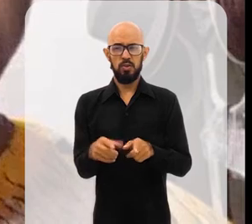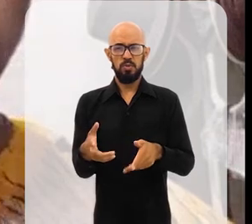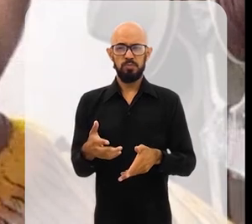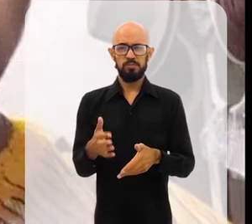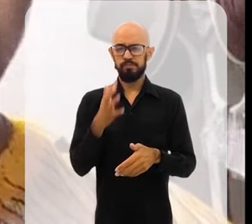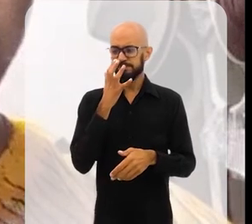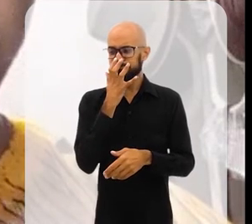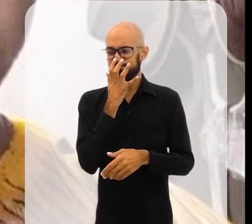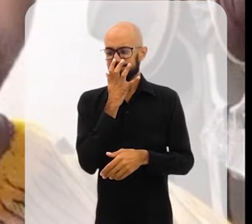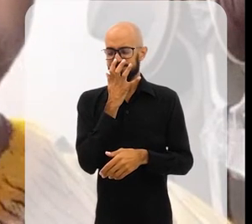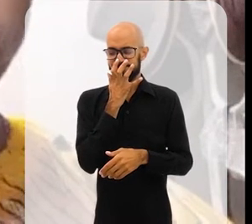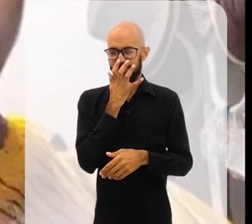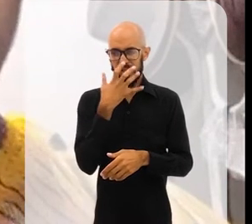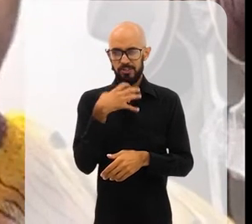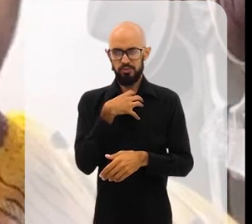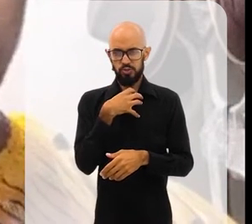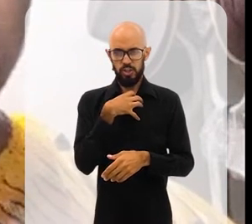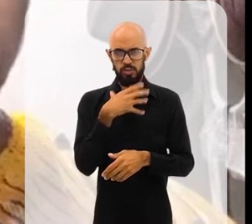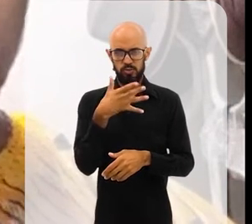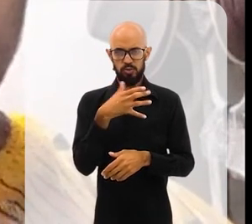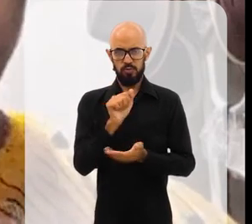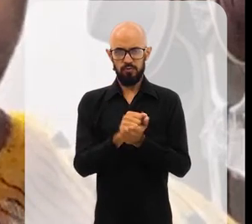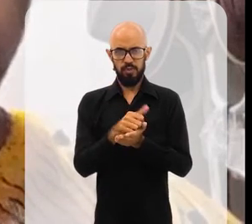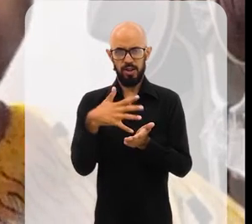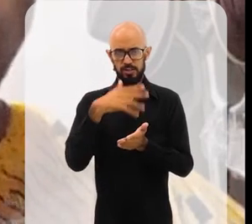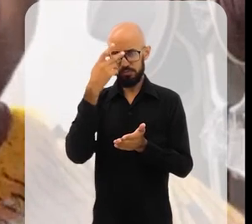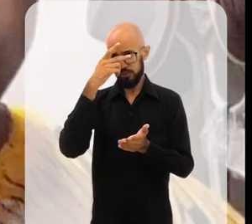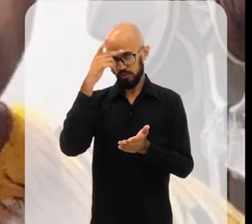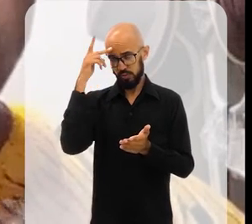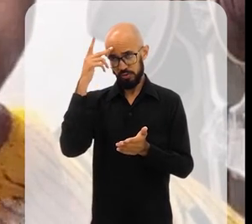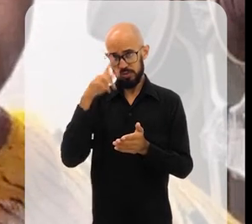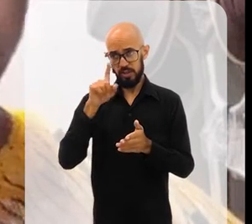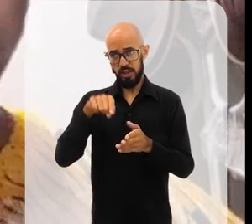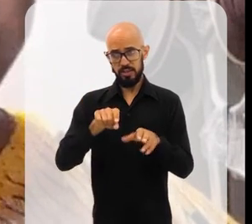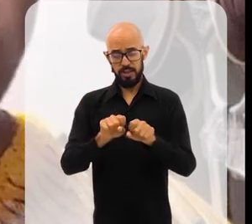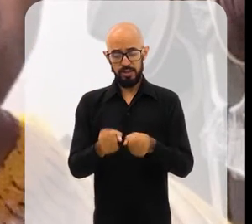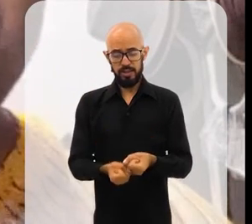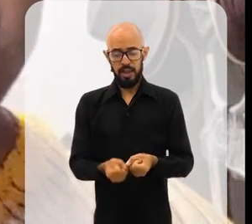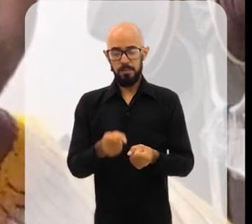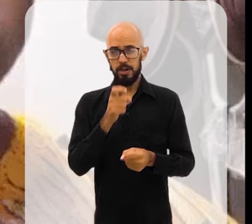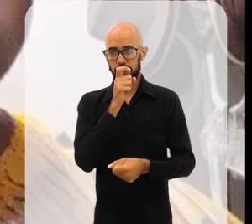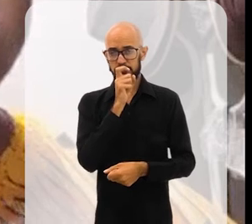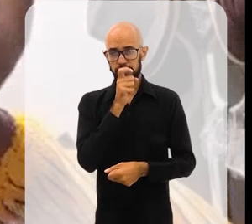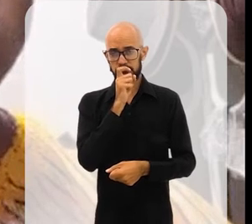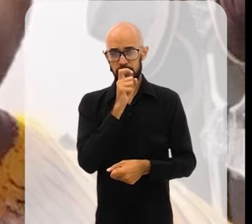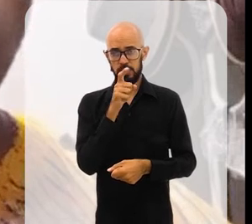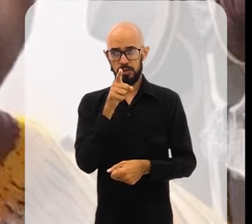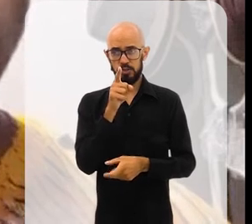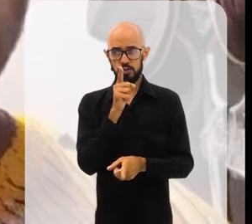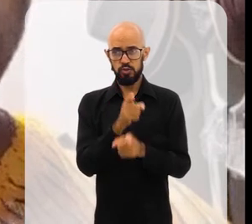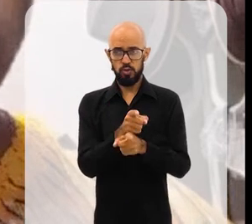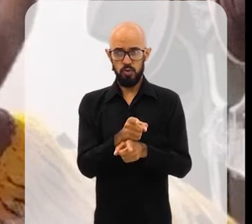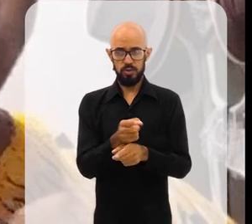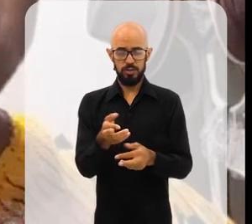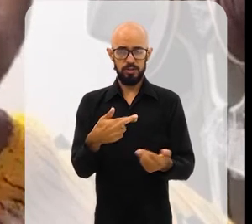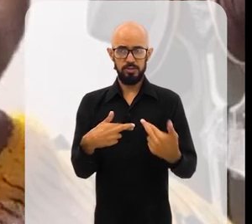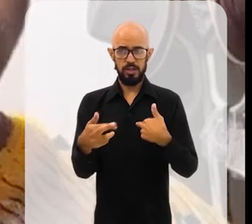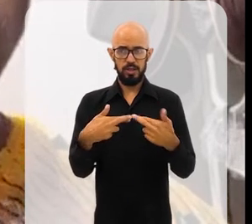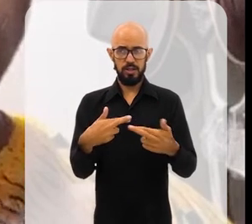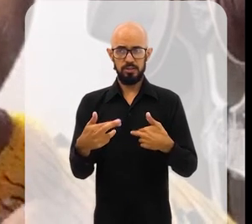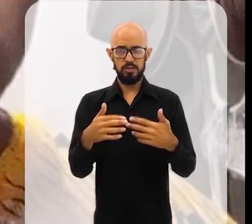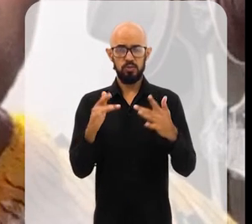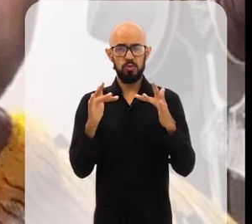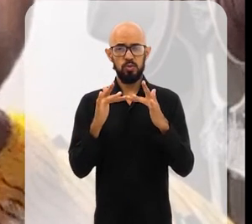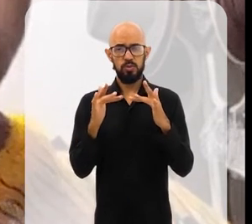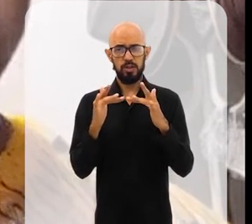gente. Então, foi essa quebra de gelo, essa quebra de barreira que a gente encontra muito na